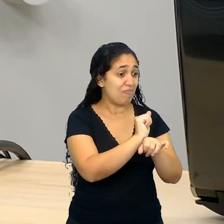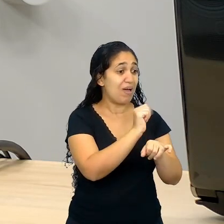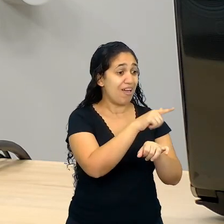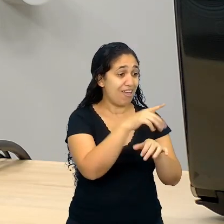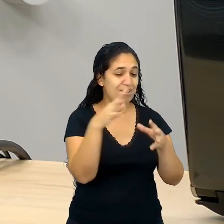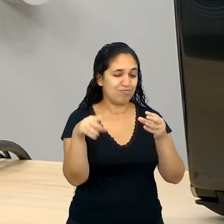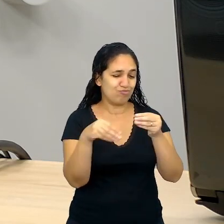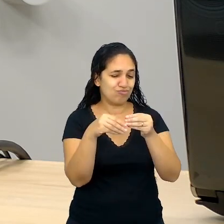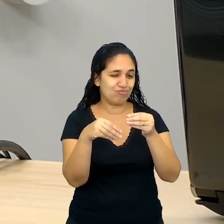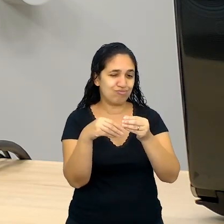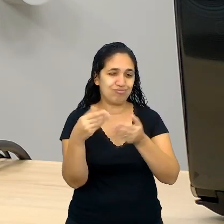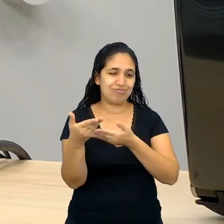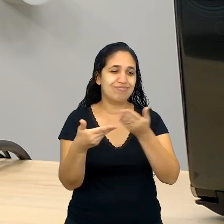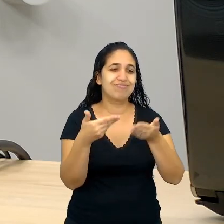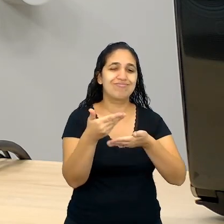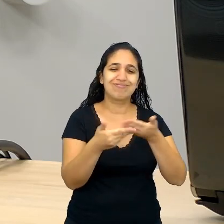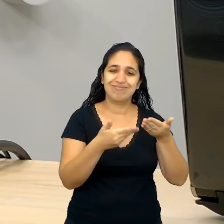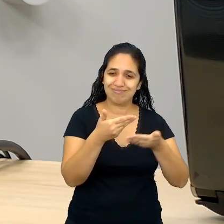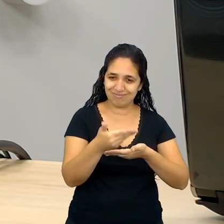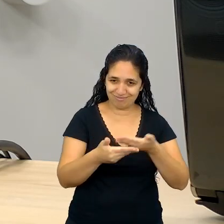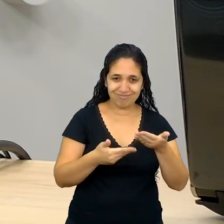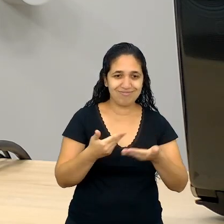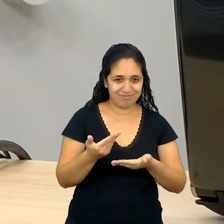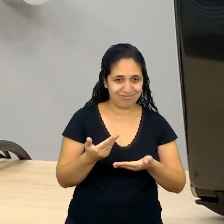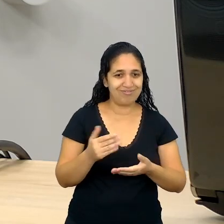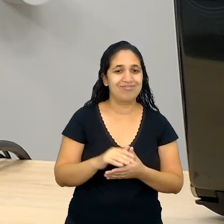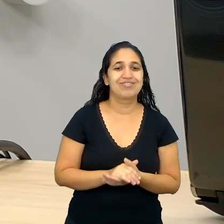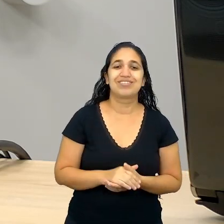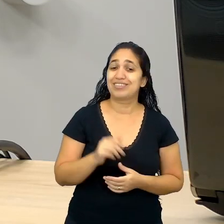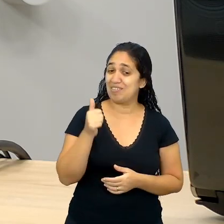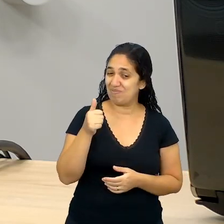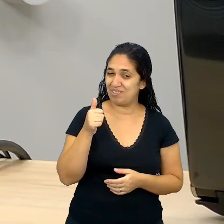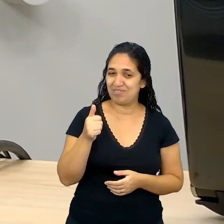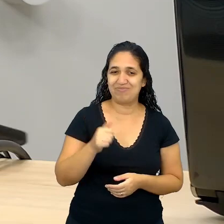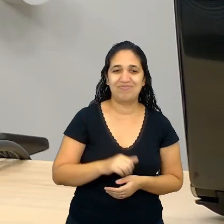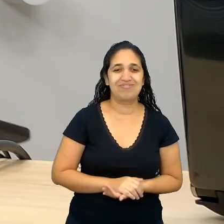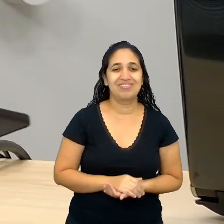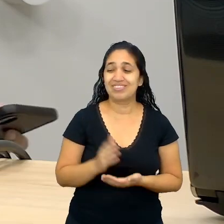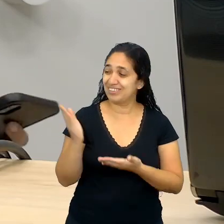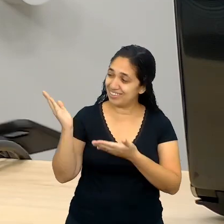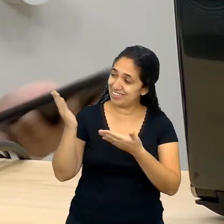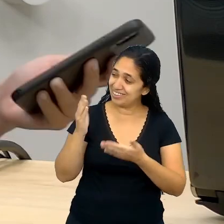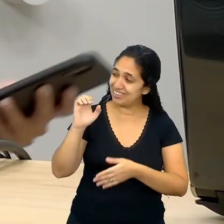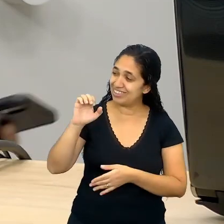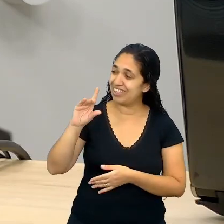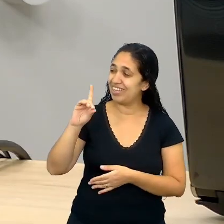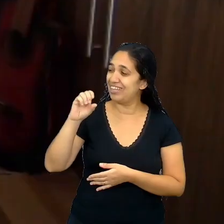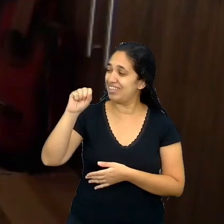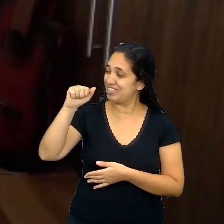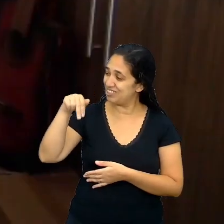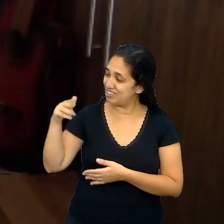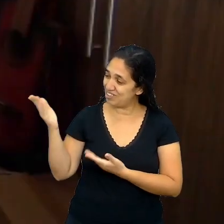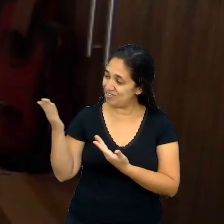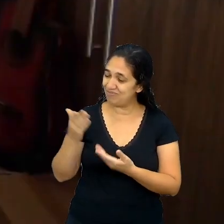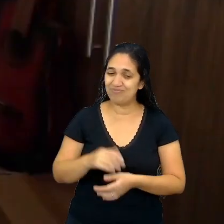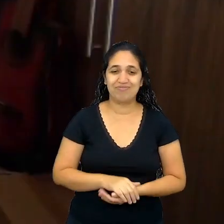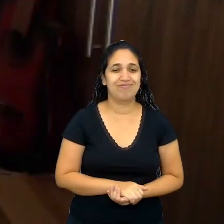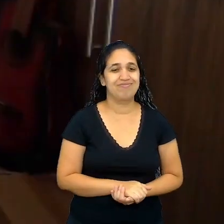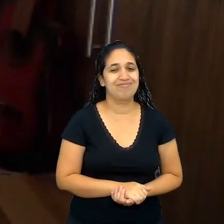gente fazer uma interação aí com o que vocês forem conversando com a gente, tá bom, pessoal? Então, Edson, são todos seus.